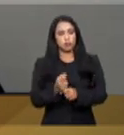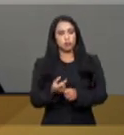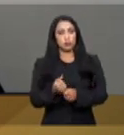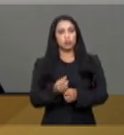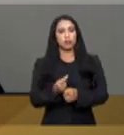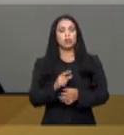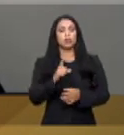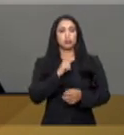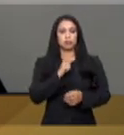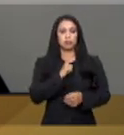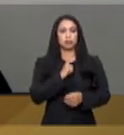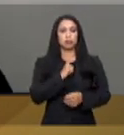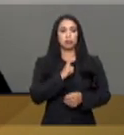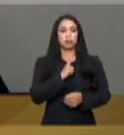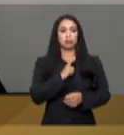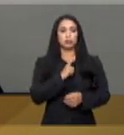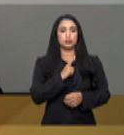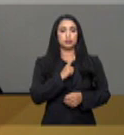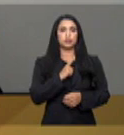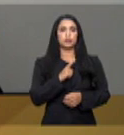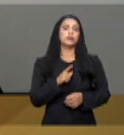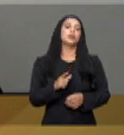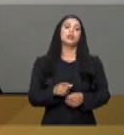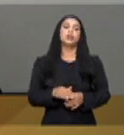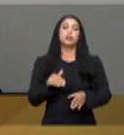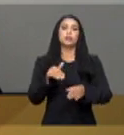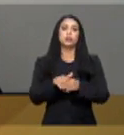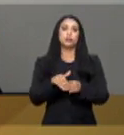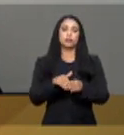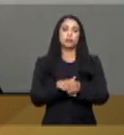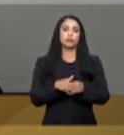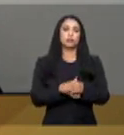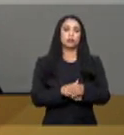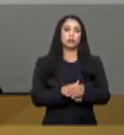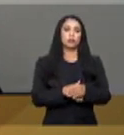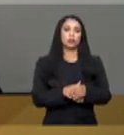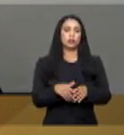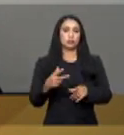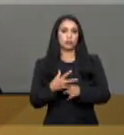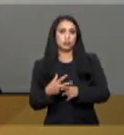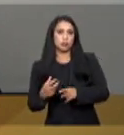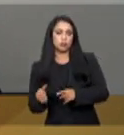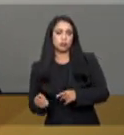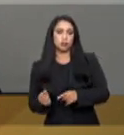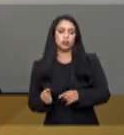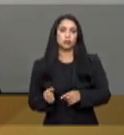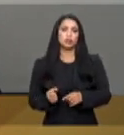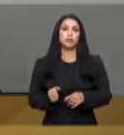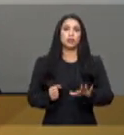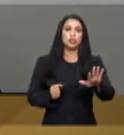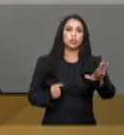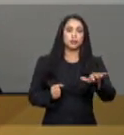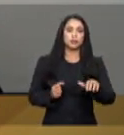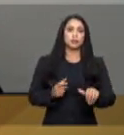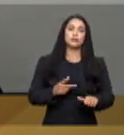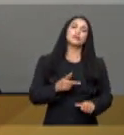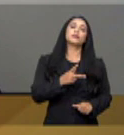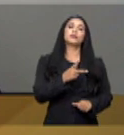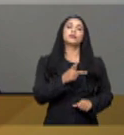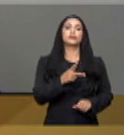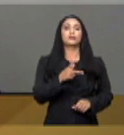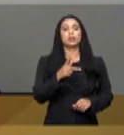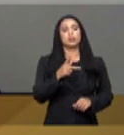aproveitamos na concepção dos votos vencedores. Foi intimada a Procuradoria-Geral da Fazenda